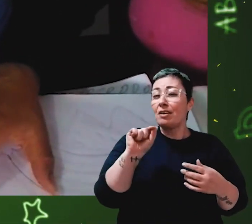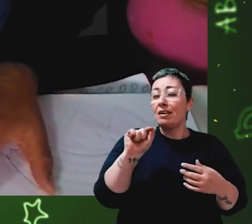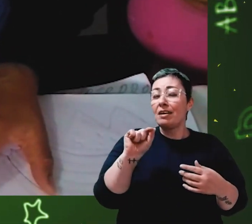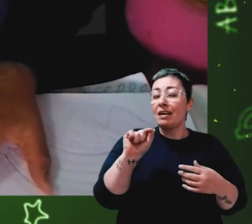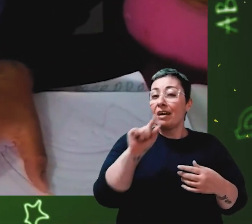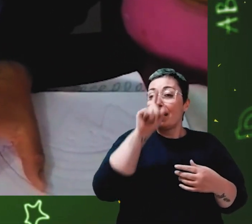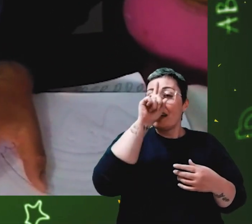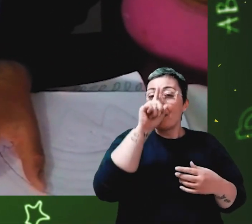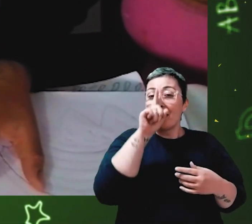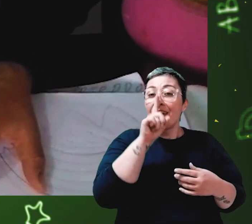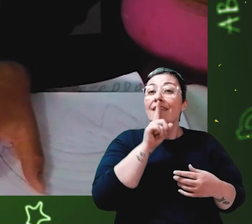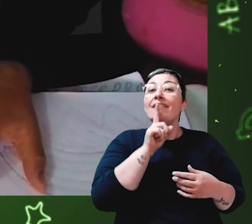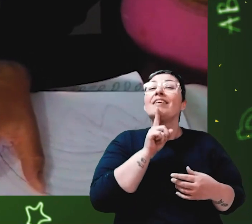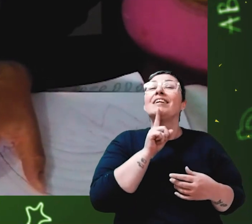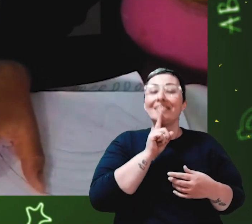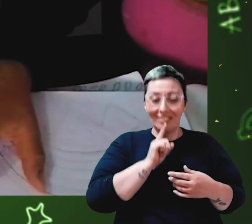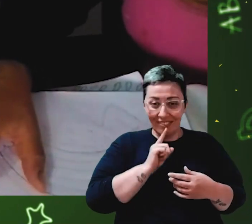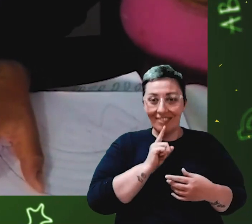é